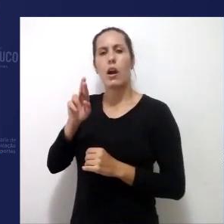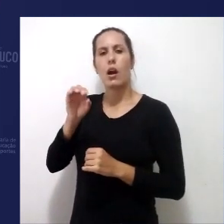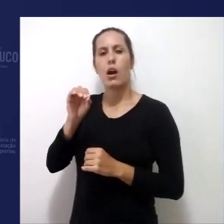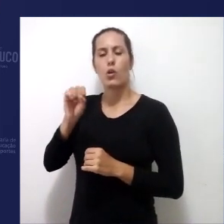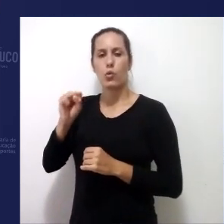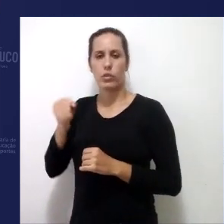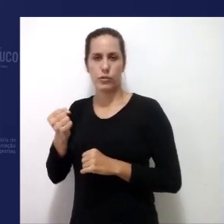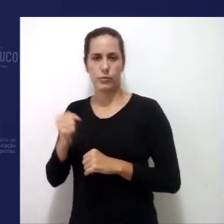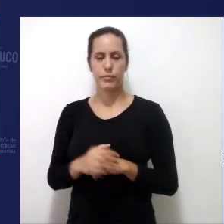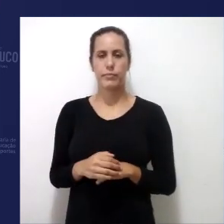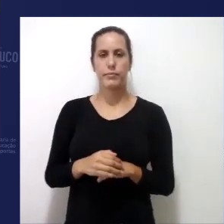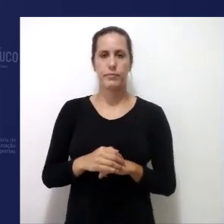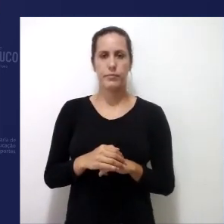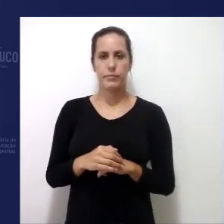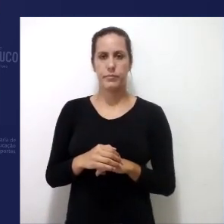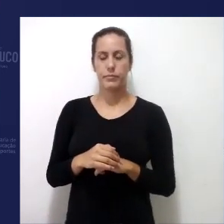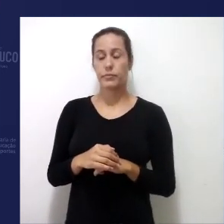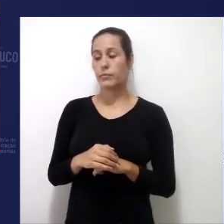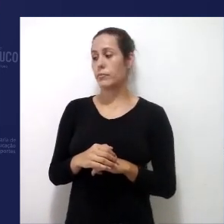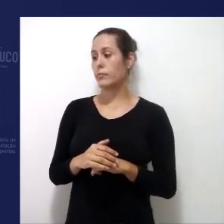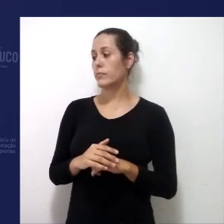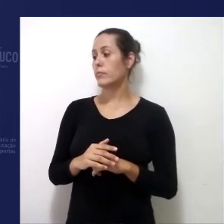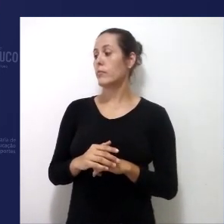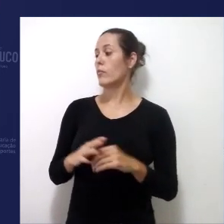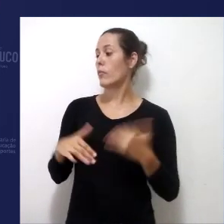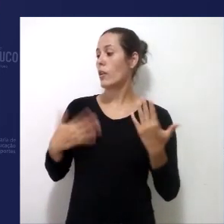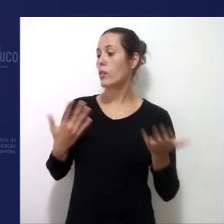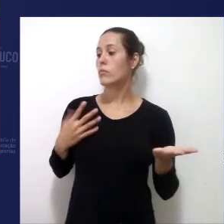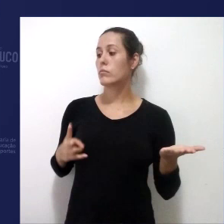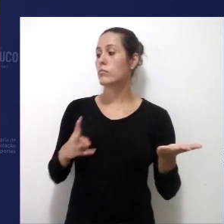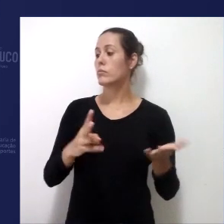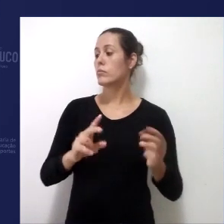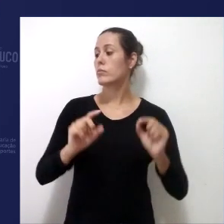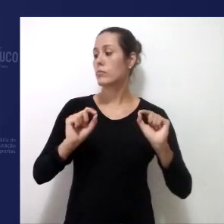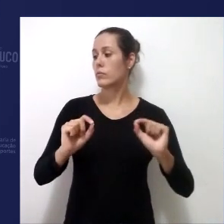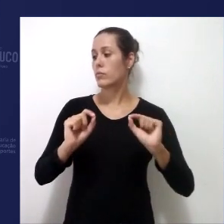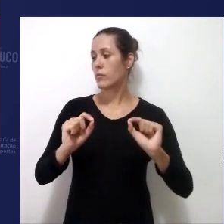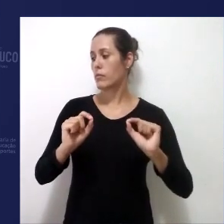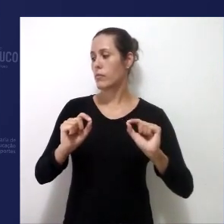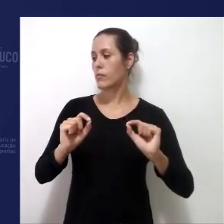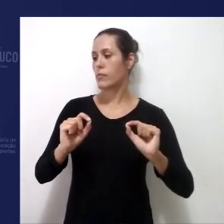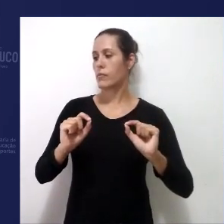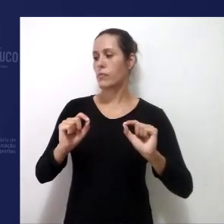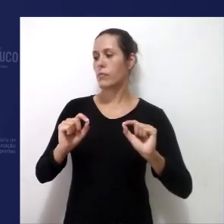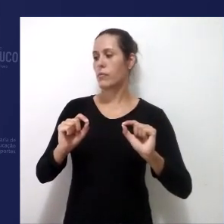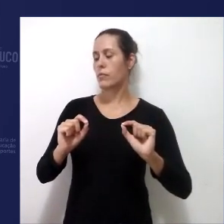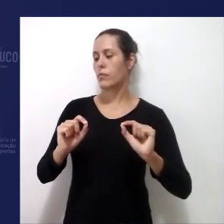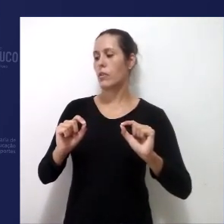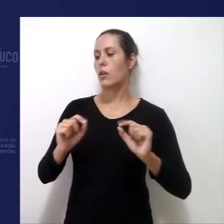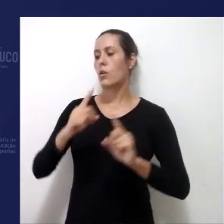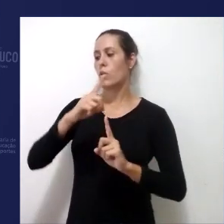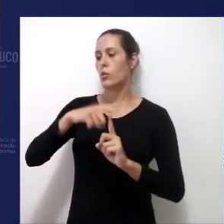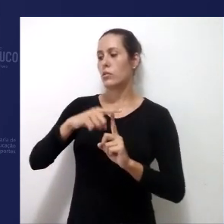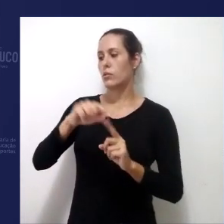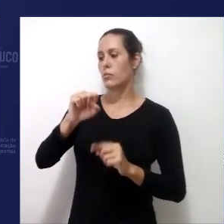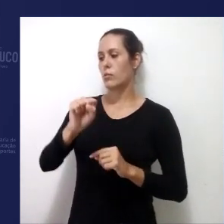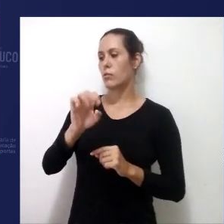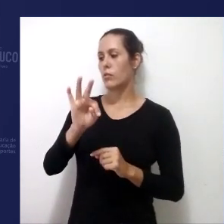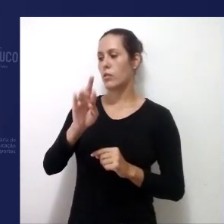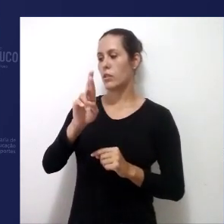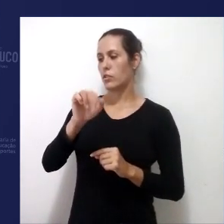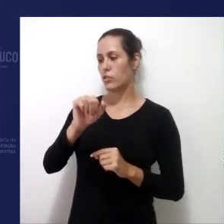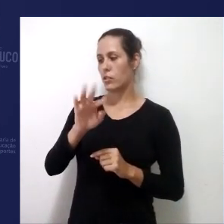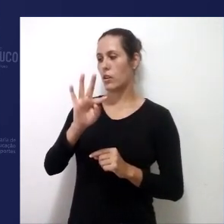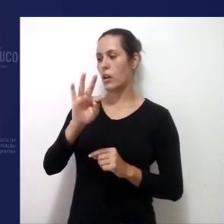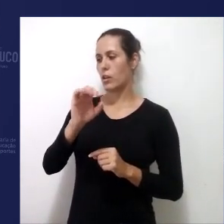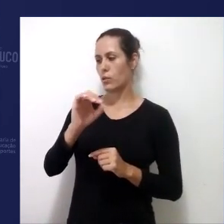das nuvens baixas, as estratos. Continuando aí na telinha, a gente vai falar sobre a